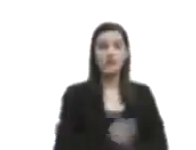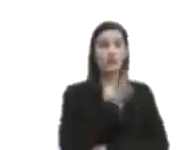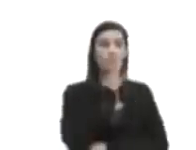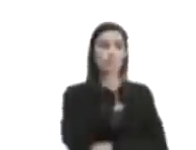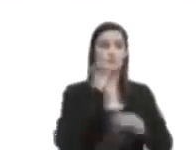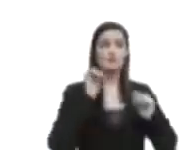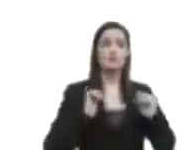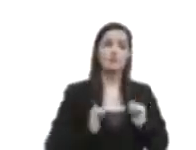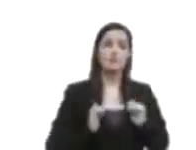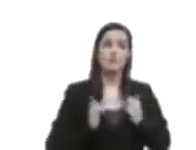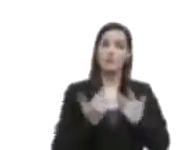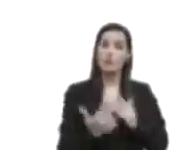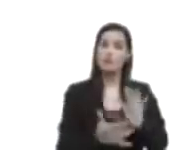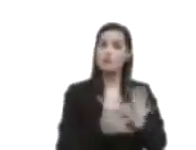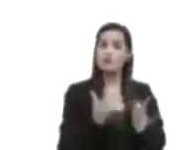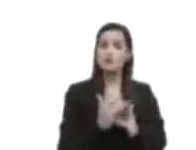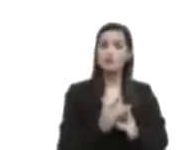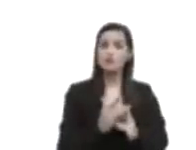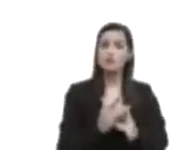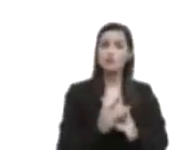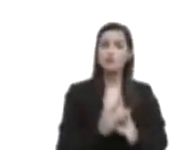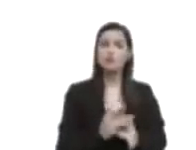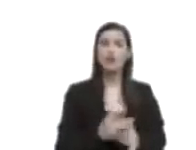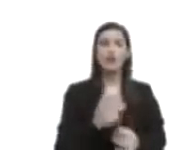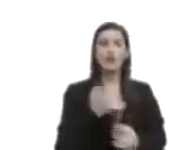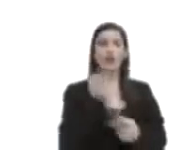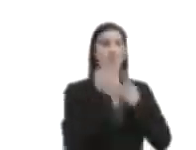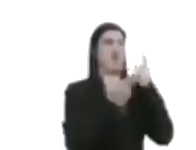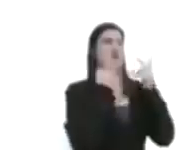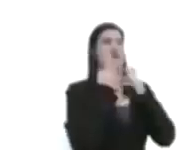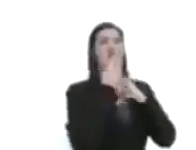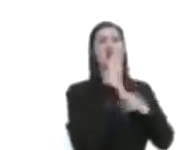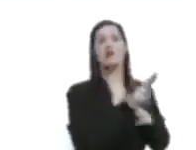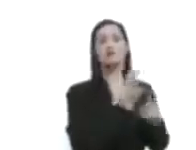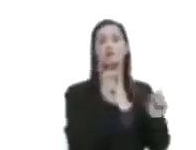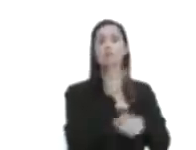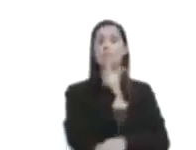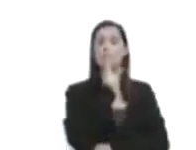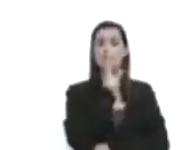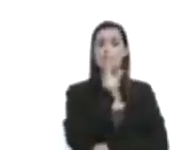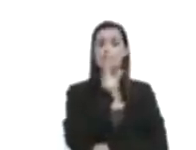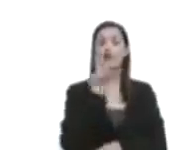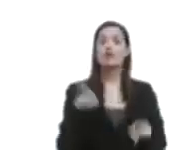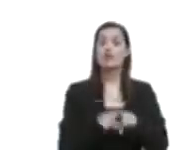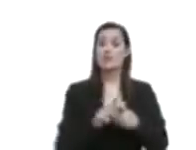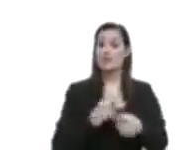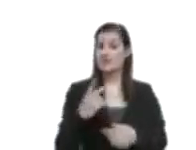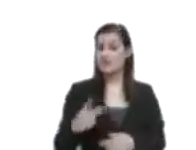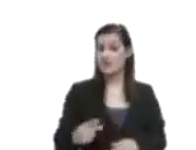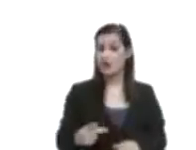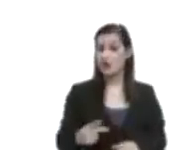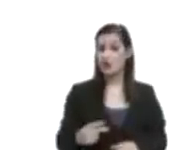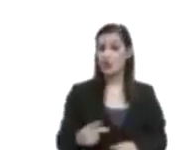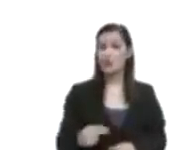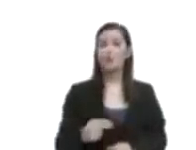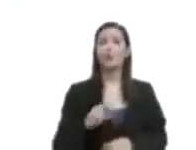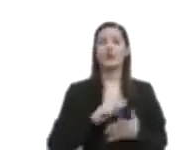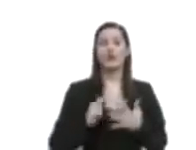seus tosqueadores. Segunda característica, suas palavras são ponderadas. Provérbios 15, uma palavra